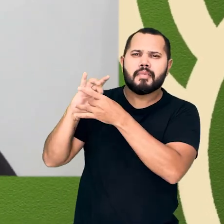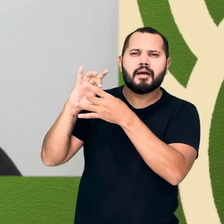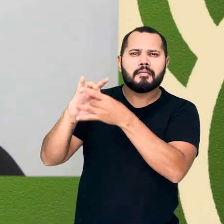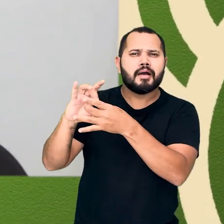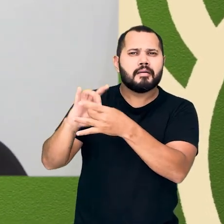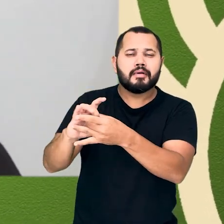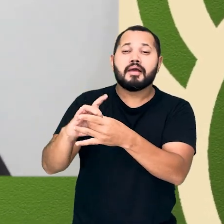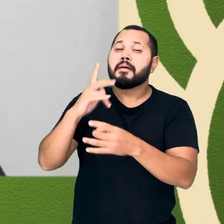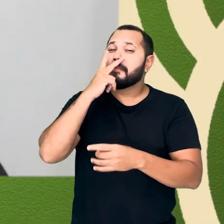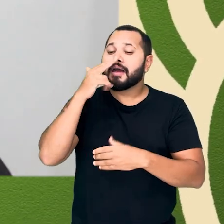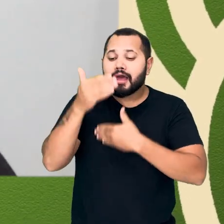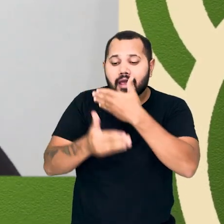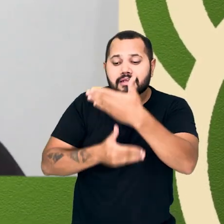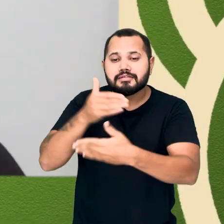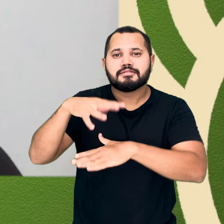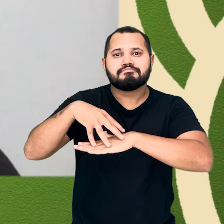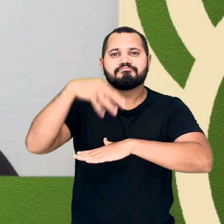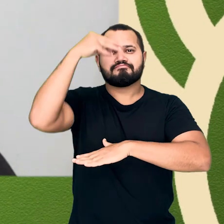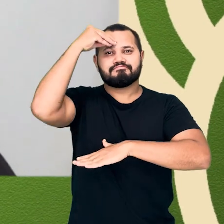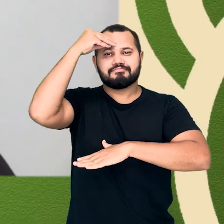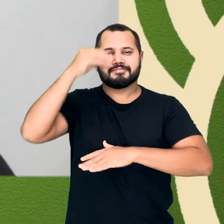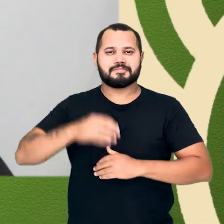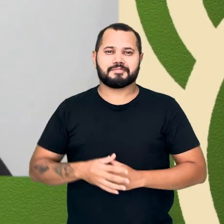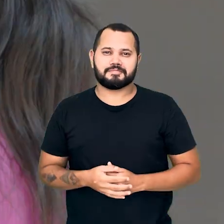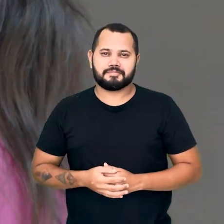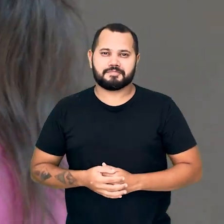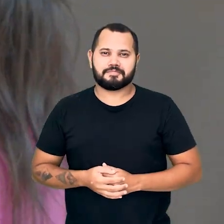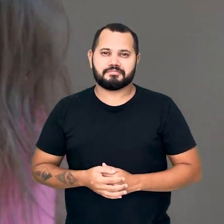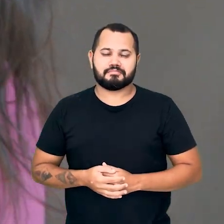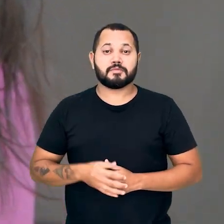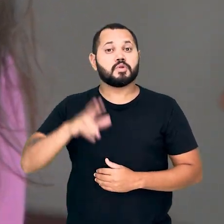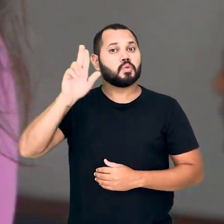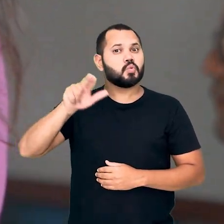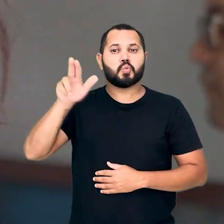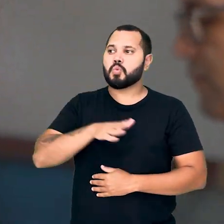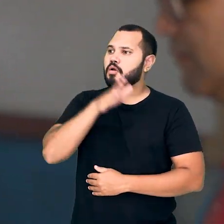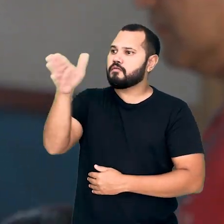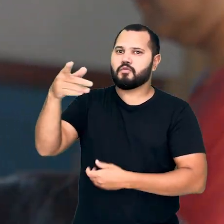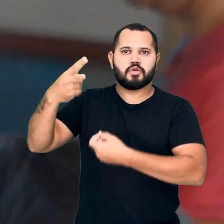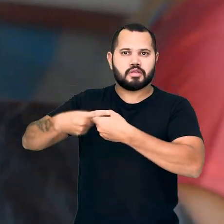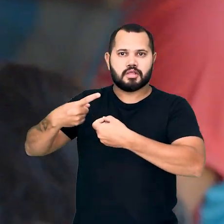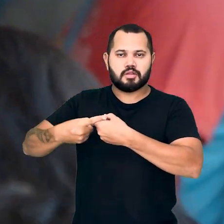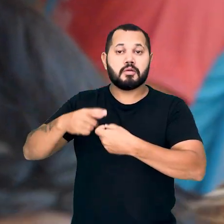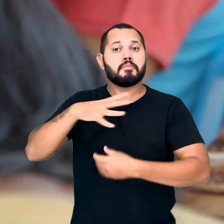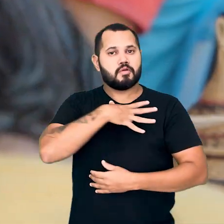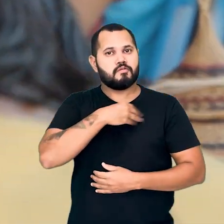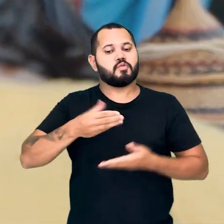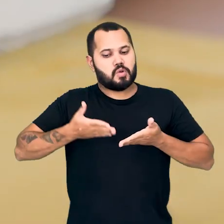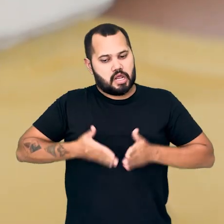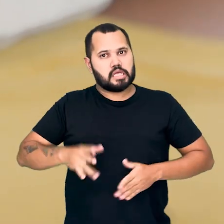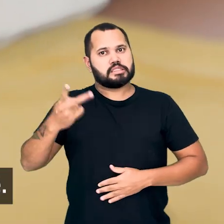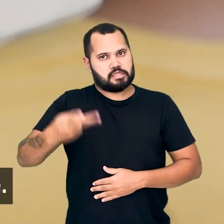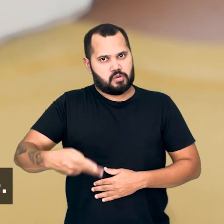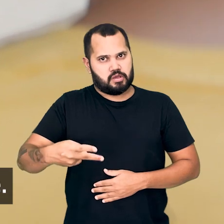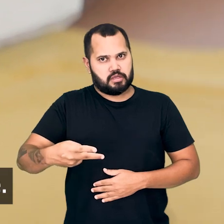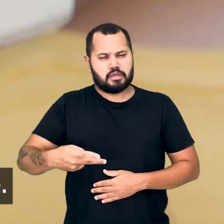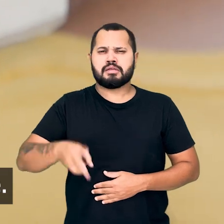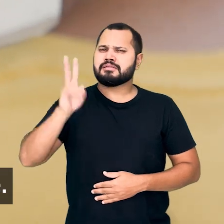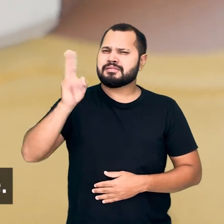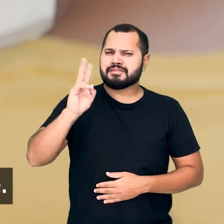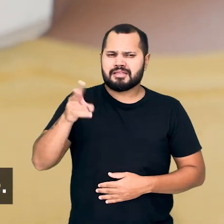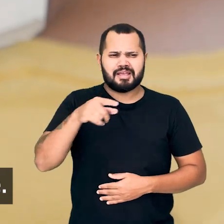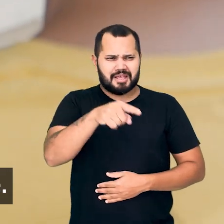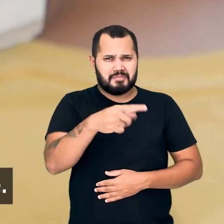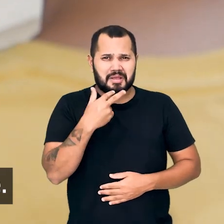uma palavra com a outra. É como ser alfabetizado mesmo. Ele nunca foi para o interior, mas ele nasceu aqui, meu filho. Sempre a gente